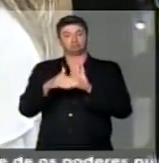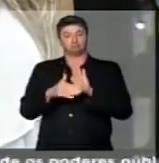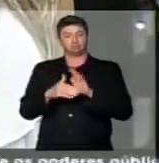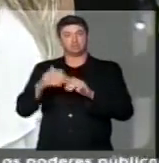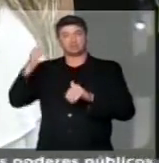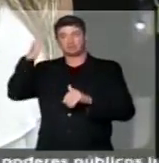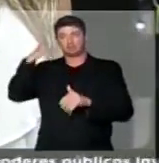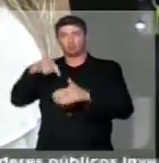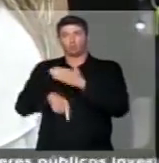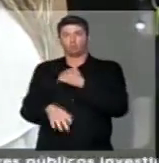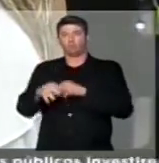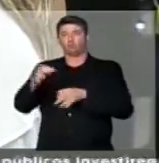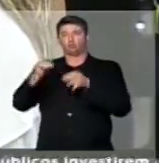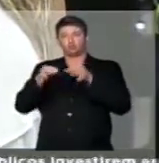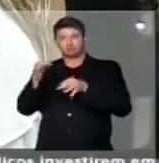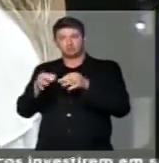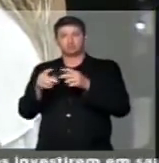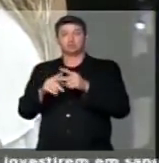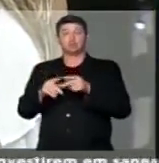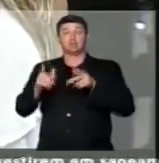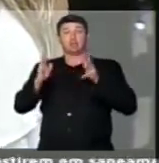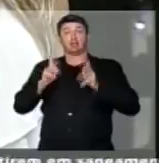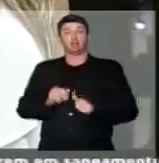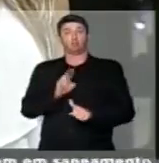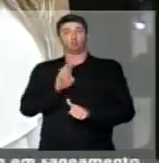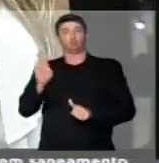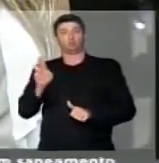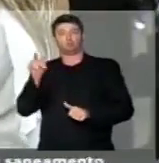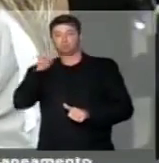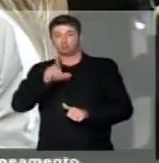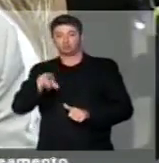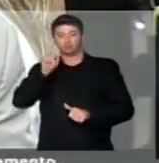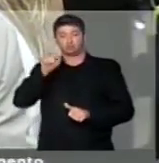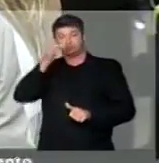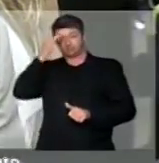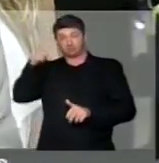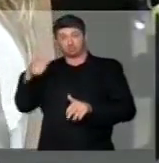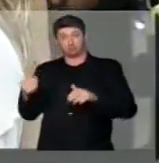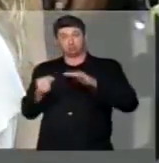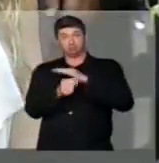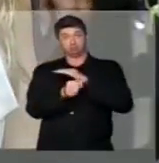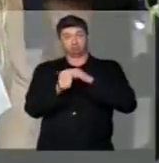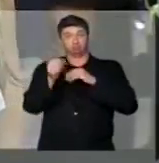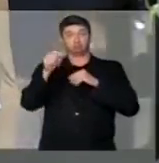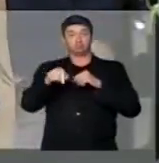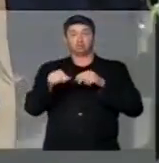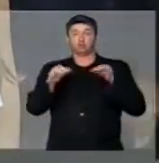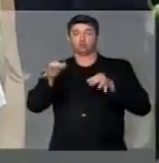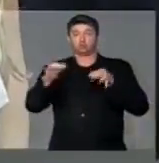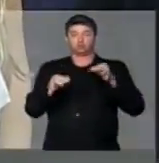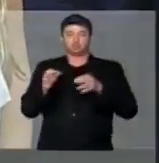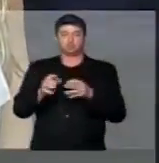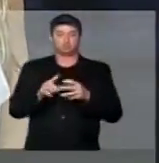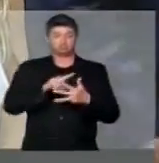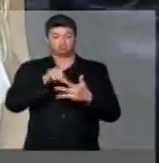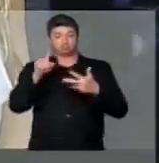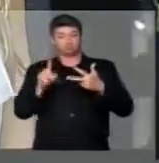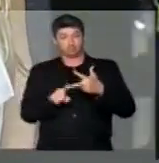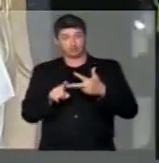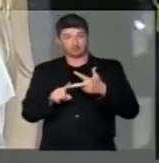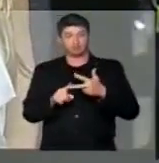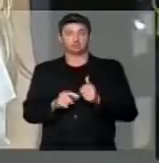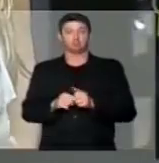notável saber jurídico e reputação ilibada para as escolhas do membro daquela corte. E o